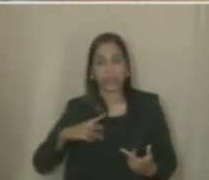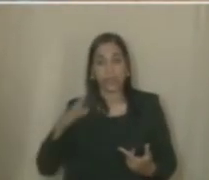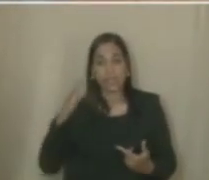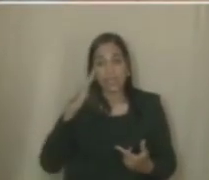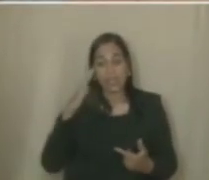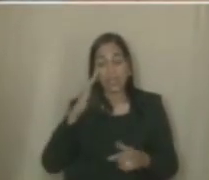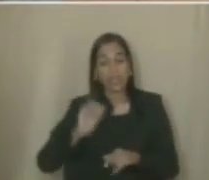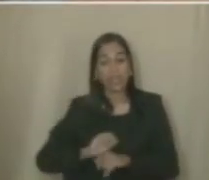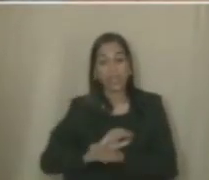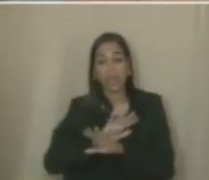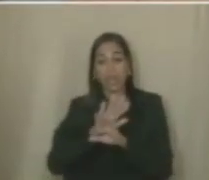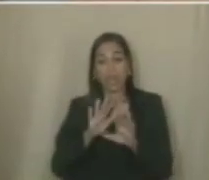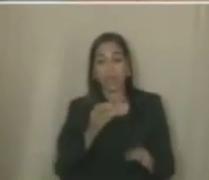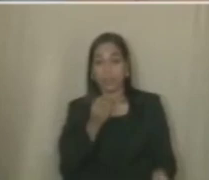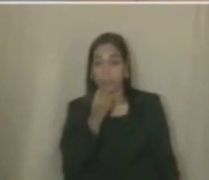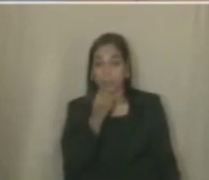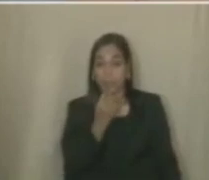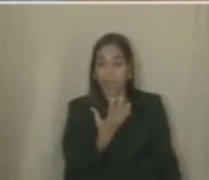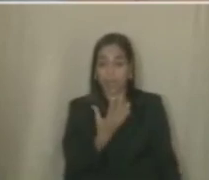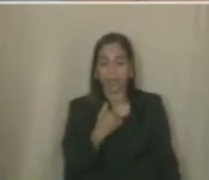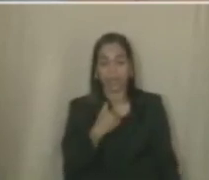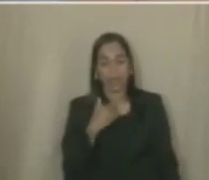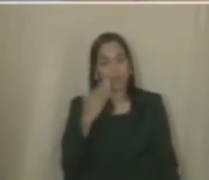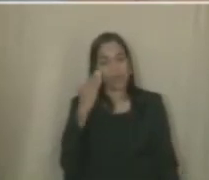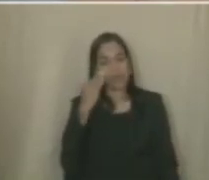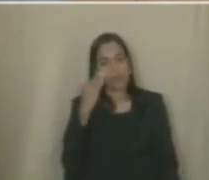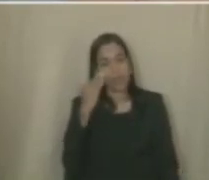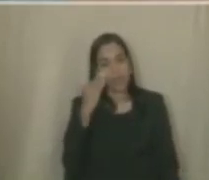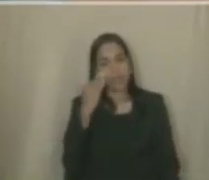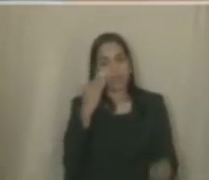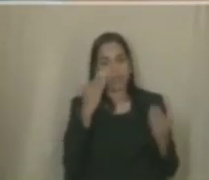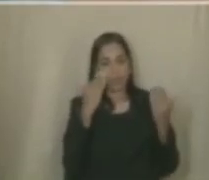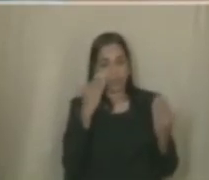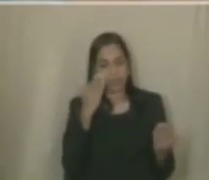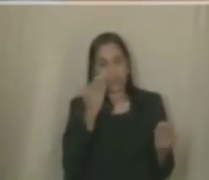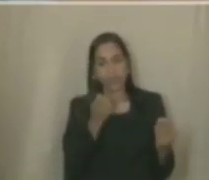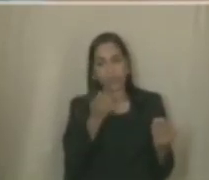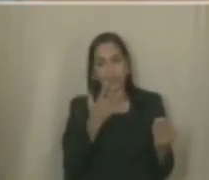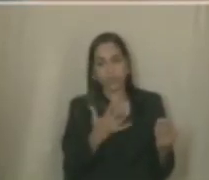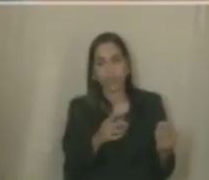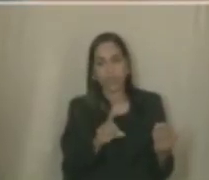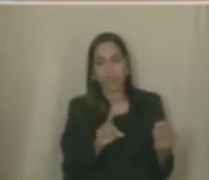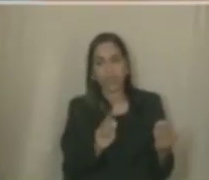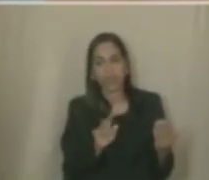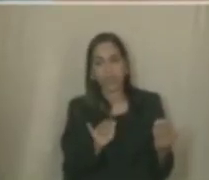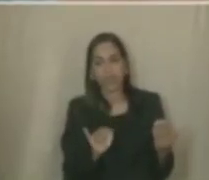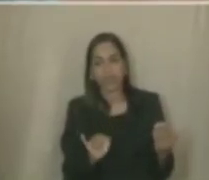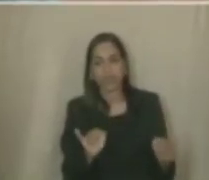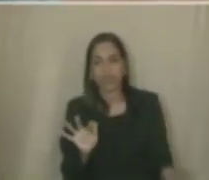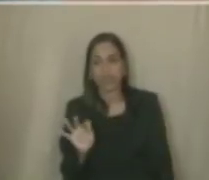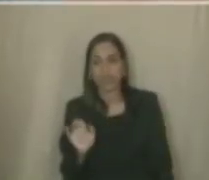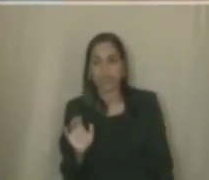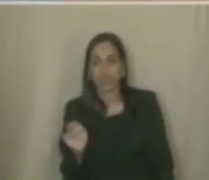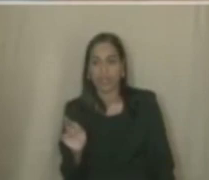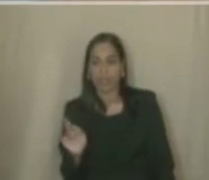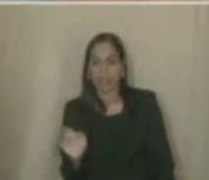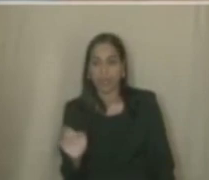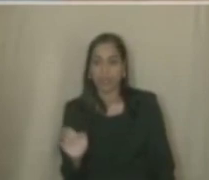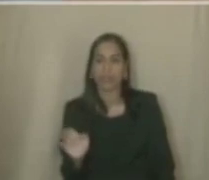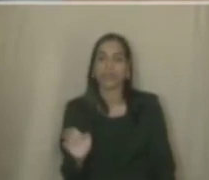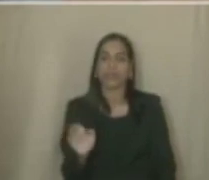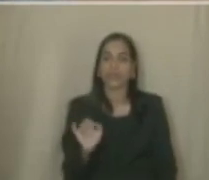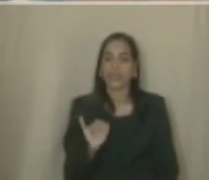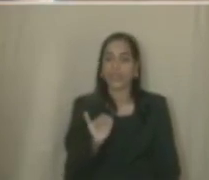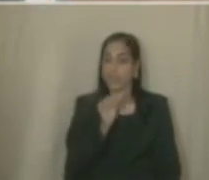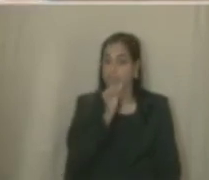muito bem eu compreendo o que coloca o vereador David Muniz e o vereador Felipe Alecrim o vereador Ivan